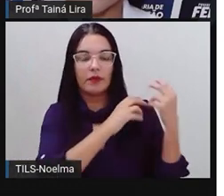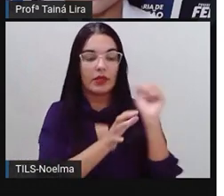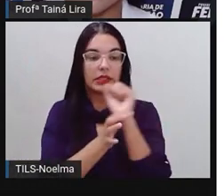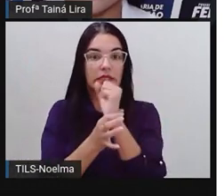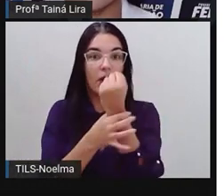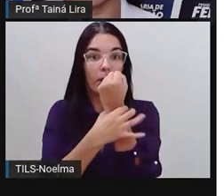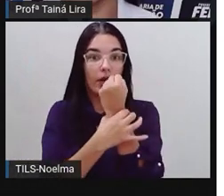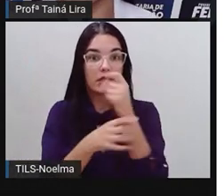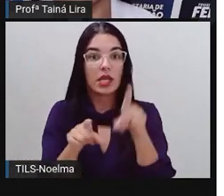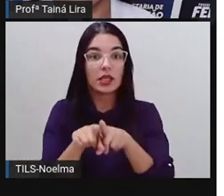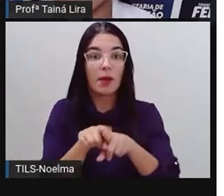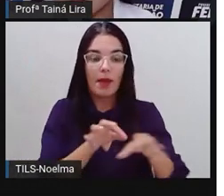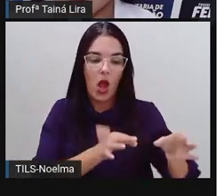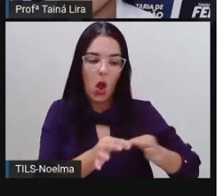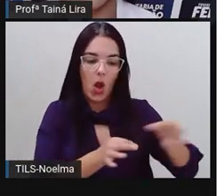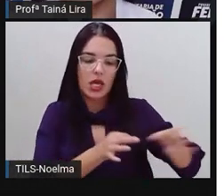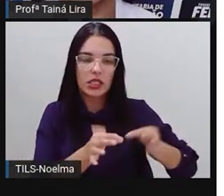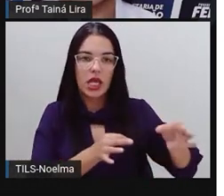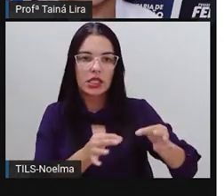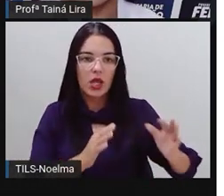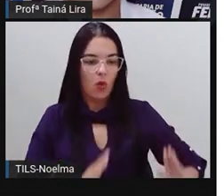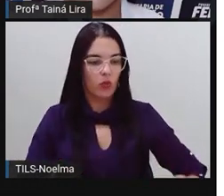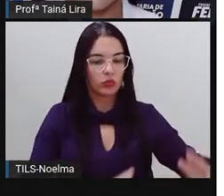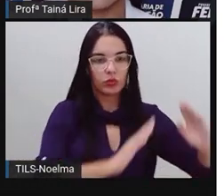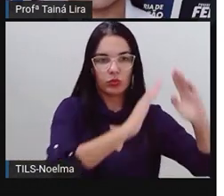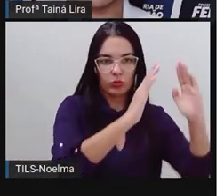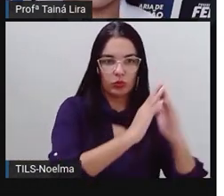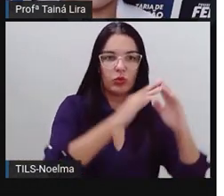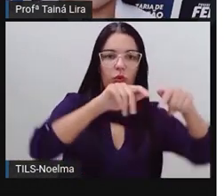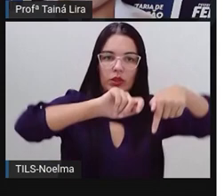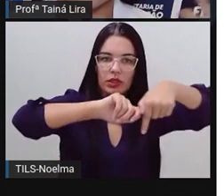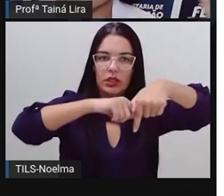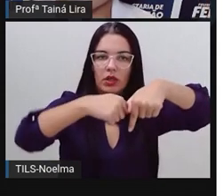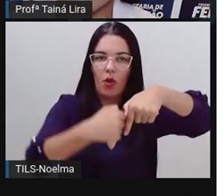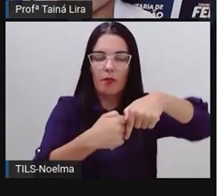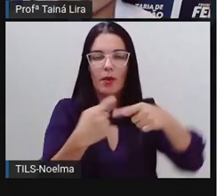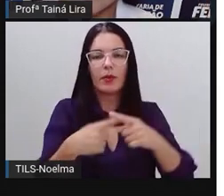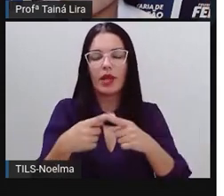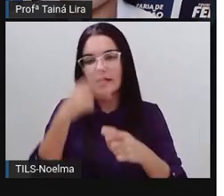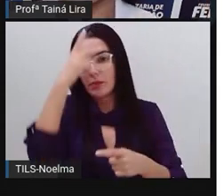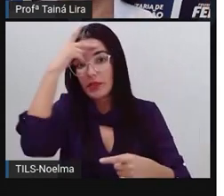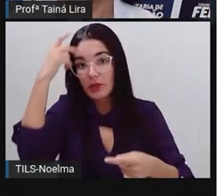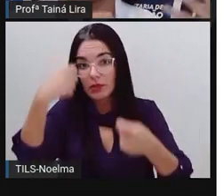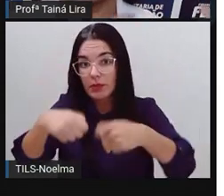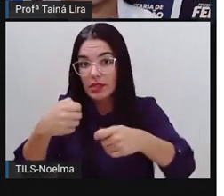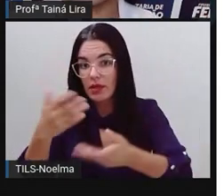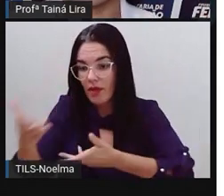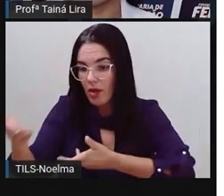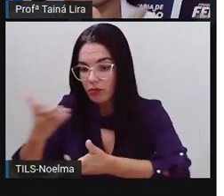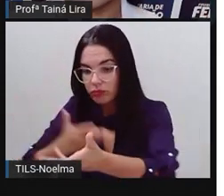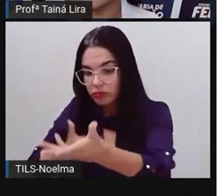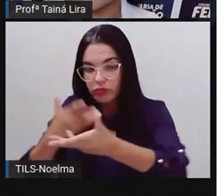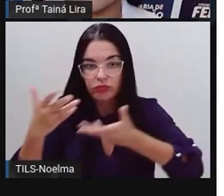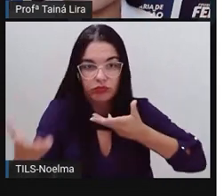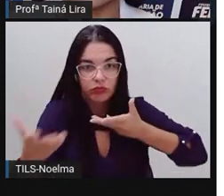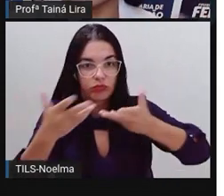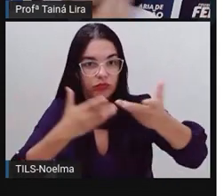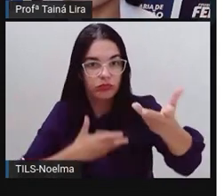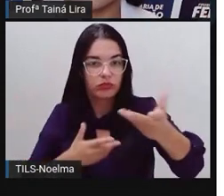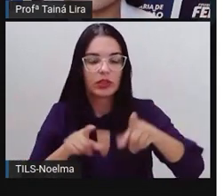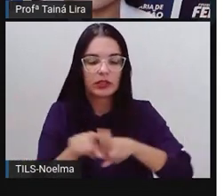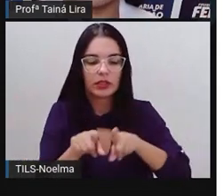do Quilombo né porque tinha uma organização no quilombo as pessoas precisavam ser ajudar precisavam